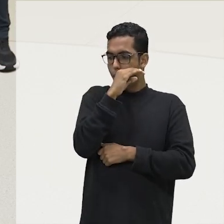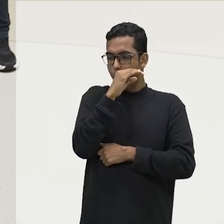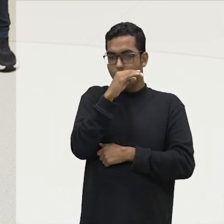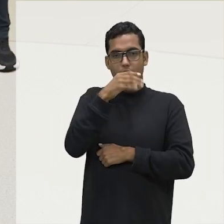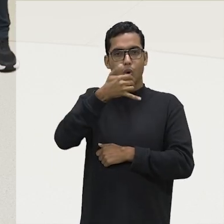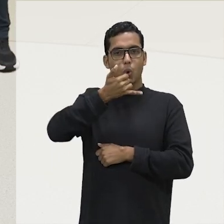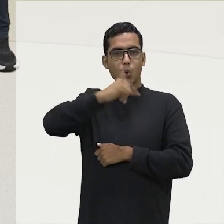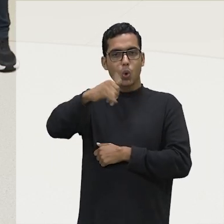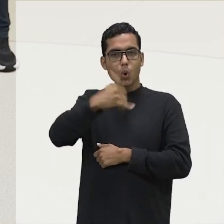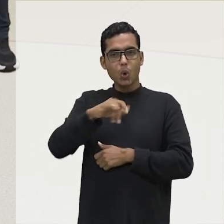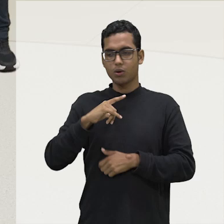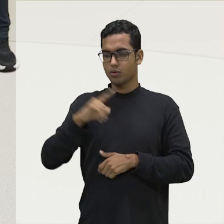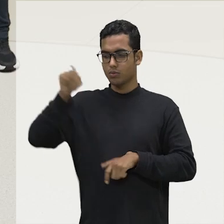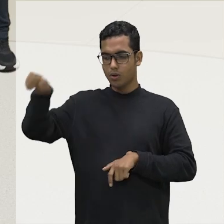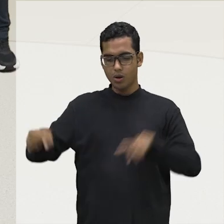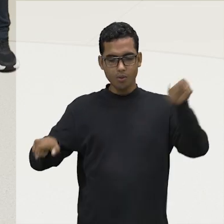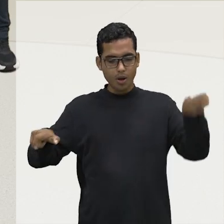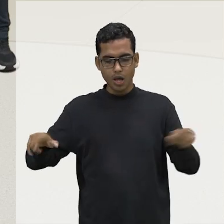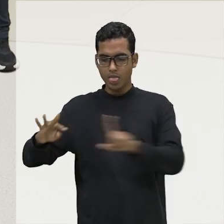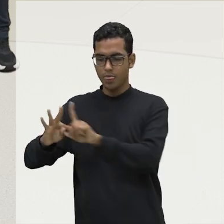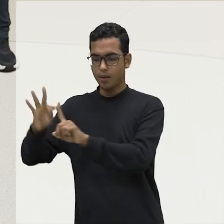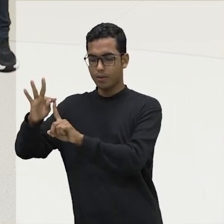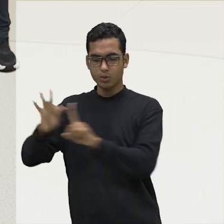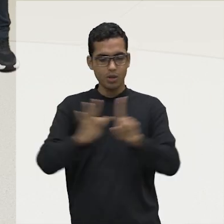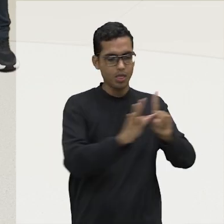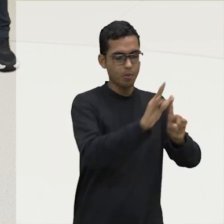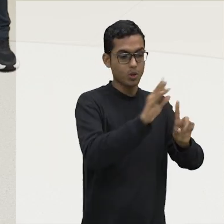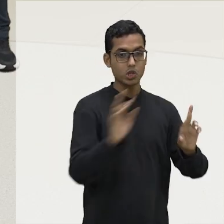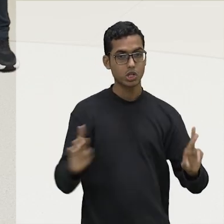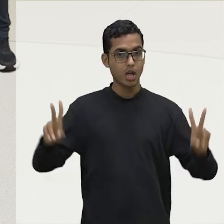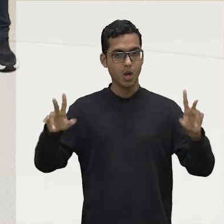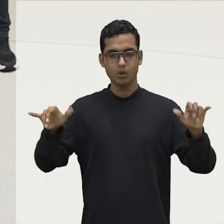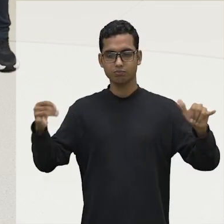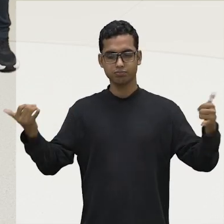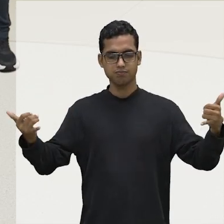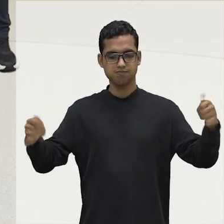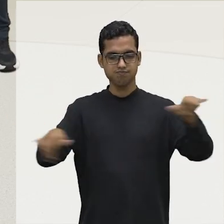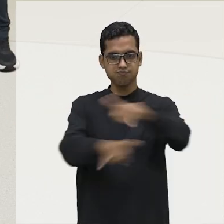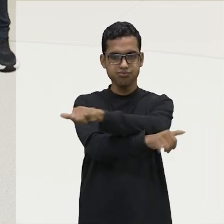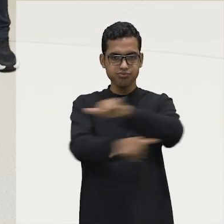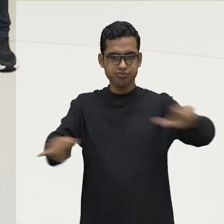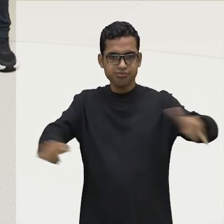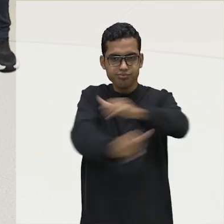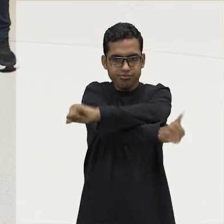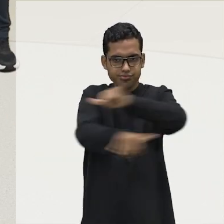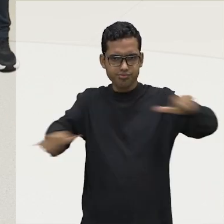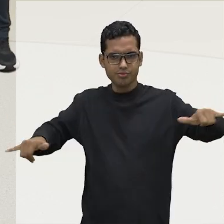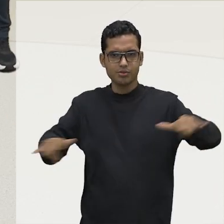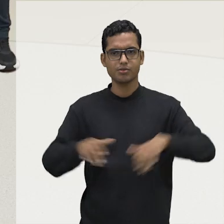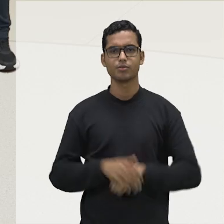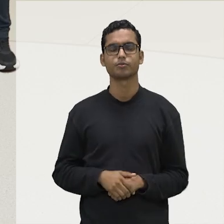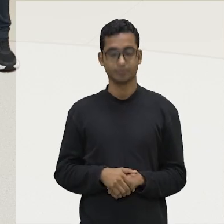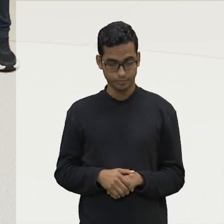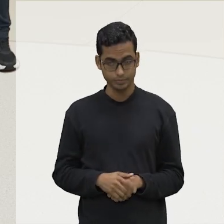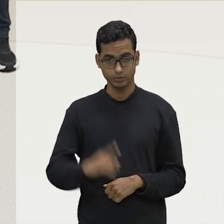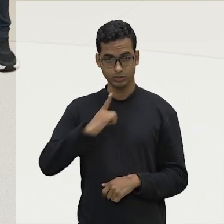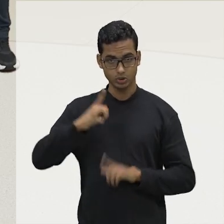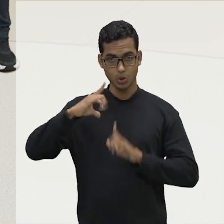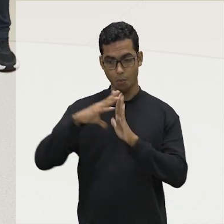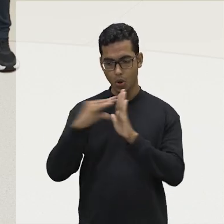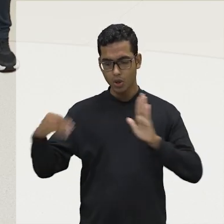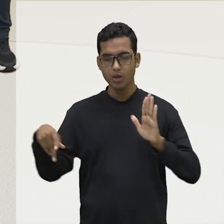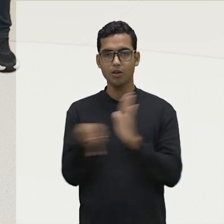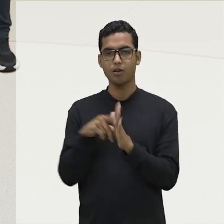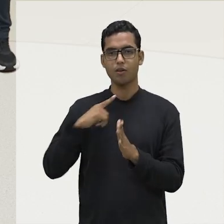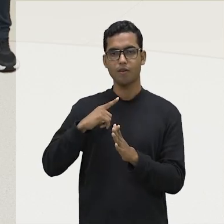entre corpos de diferentes temperaturas. Então veja, anteriormente construiu-se um modelo físico para explicar o calor,